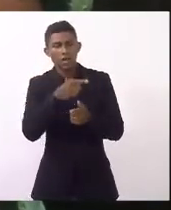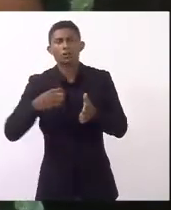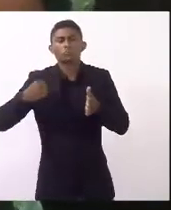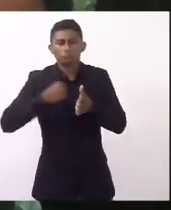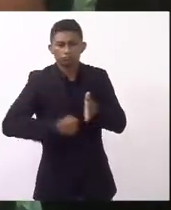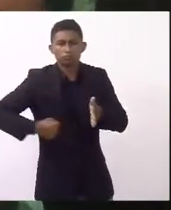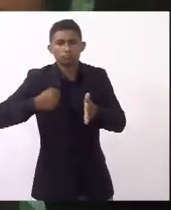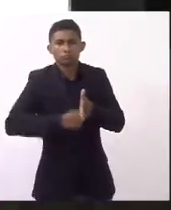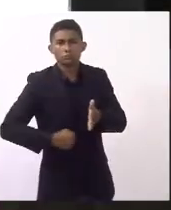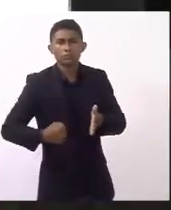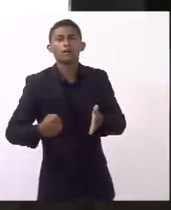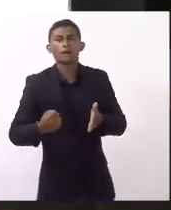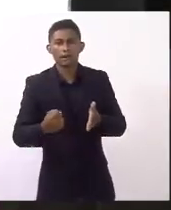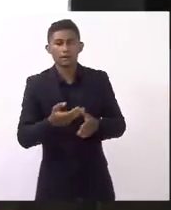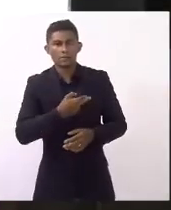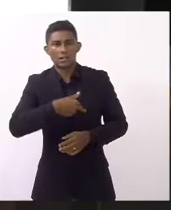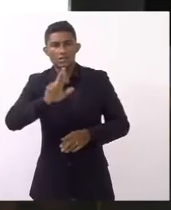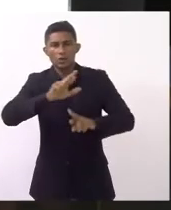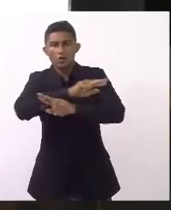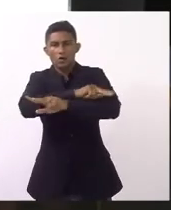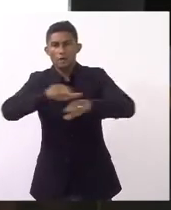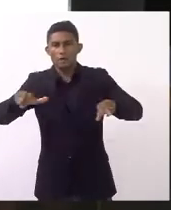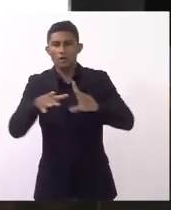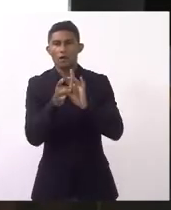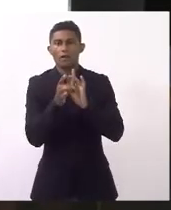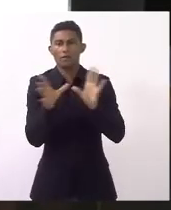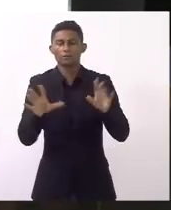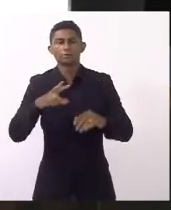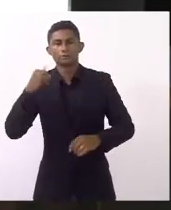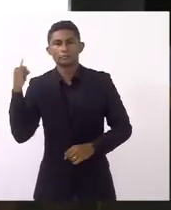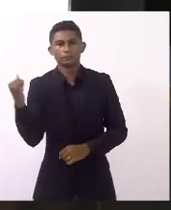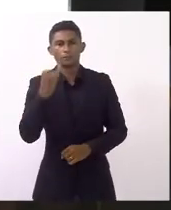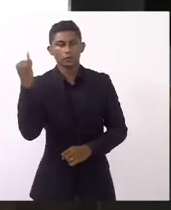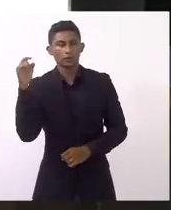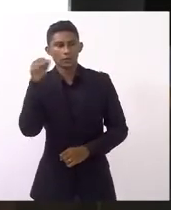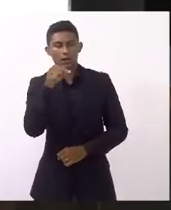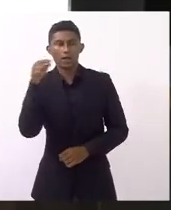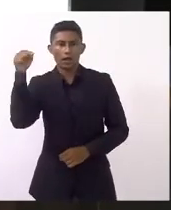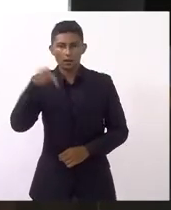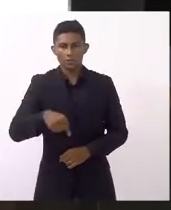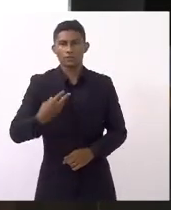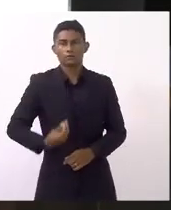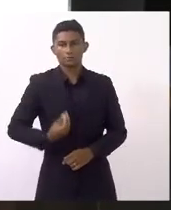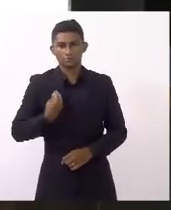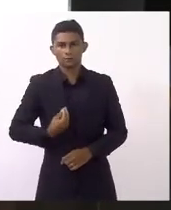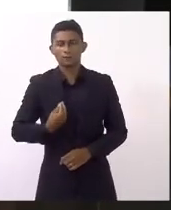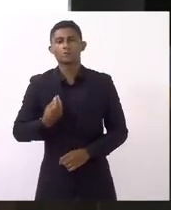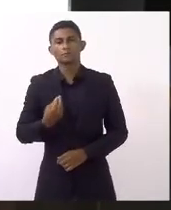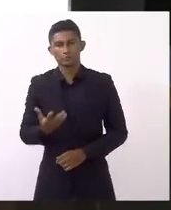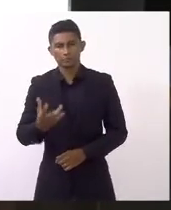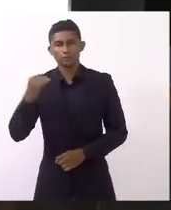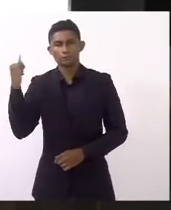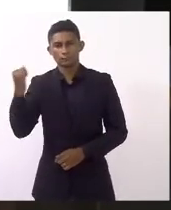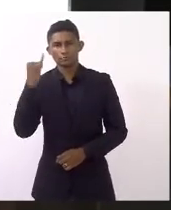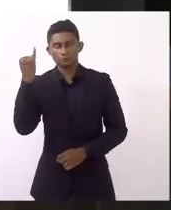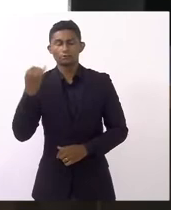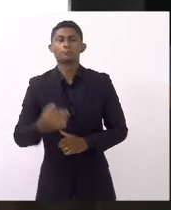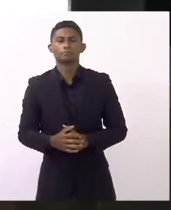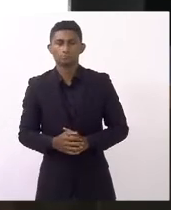pela pelo sagrado então muito importante falar de Serafina e também fazendo Esse